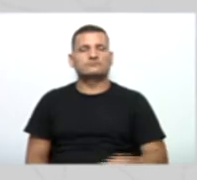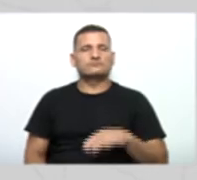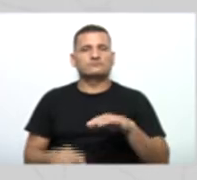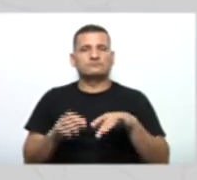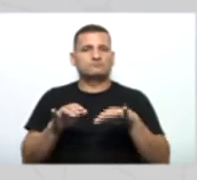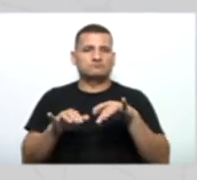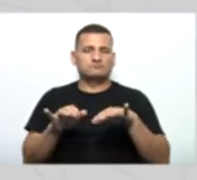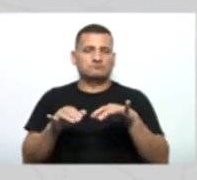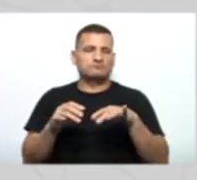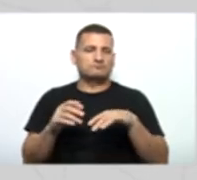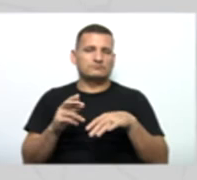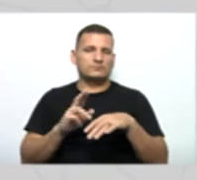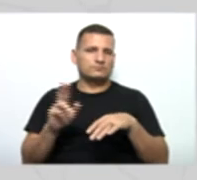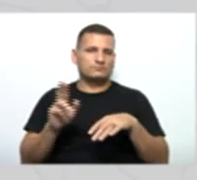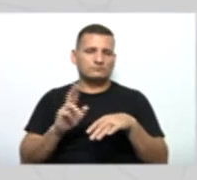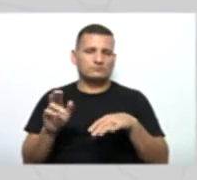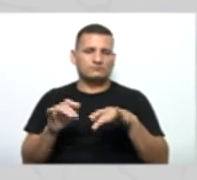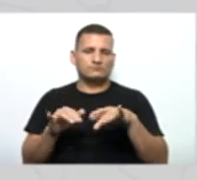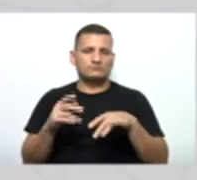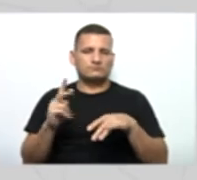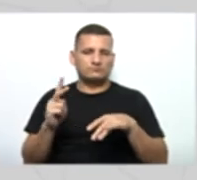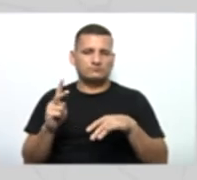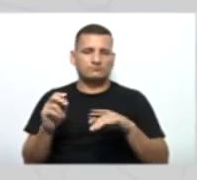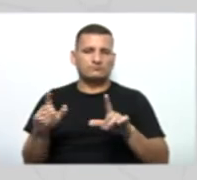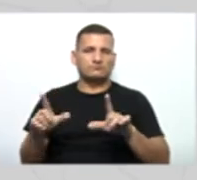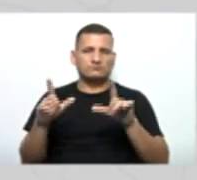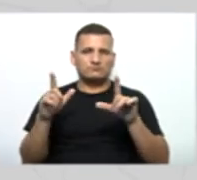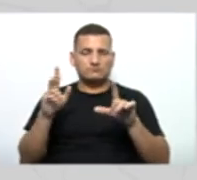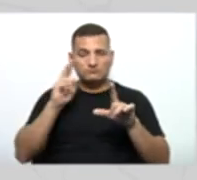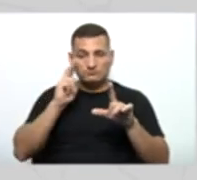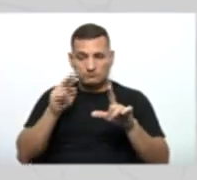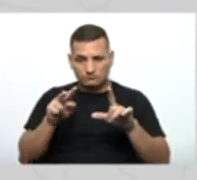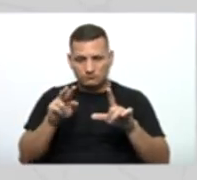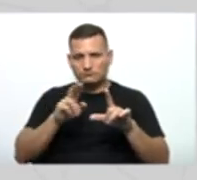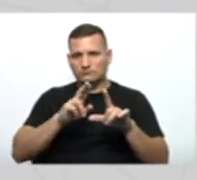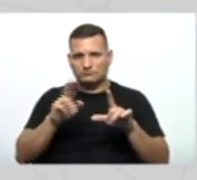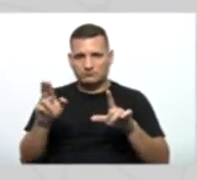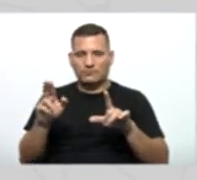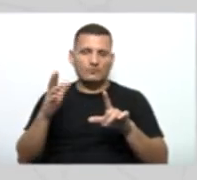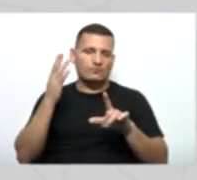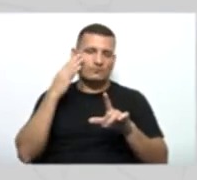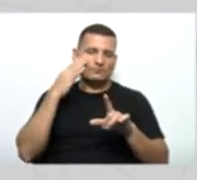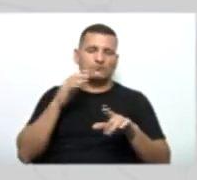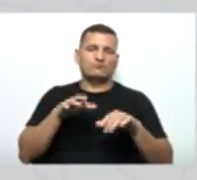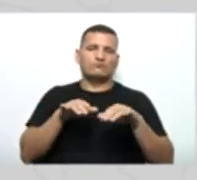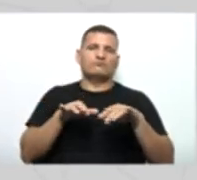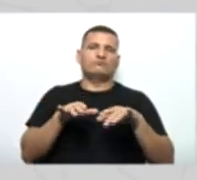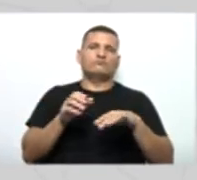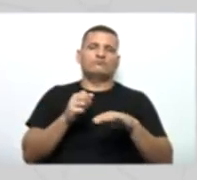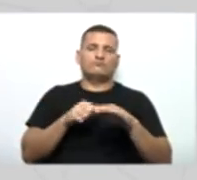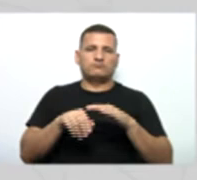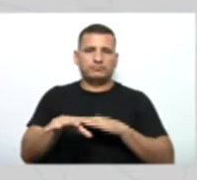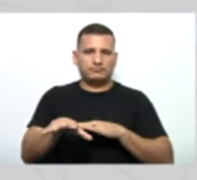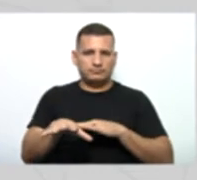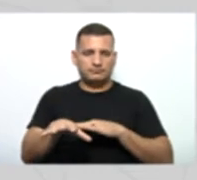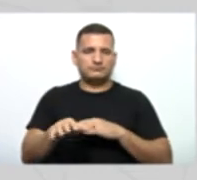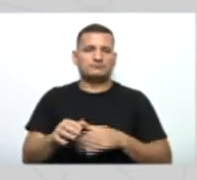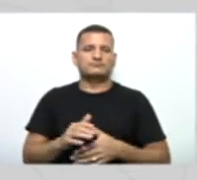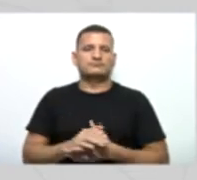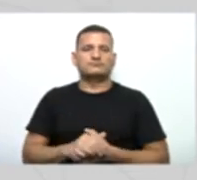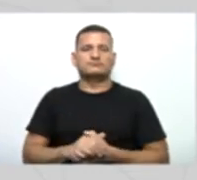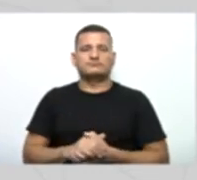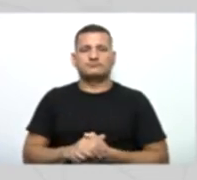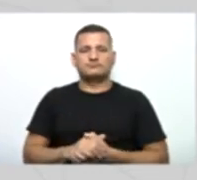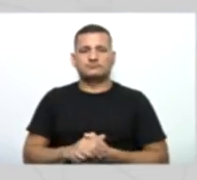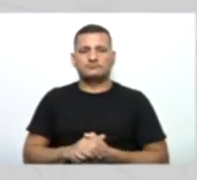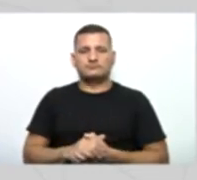Seu nome. Aí o usuário vai receber essa mensagem lá e já vai saber que ele tem que digitar o nome dele. Só que eu